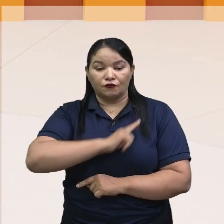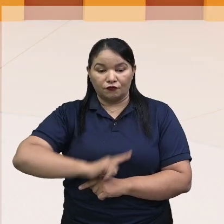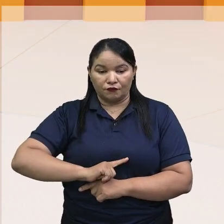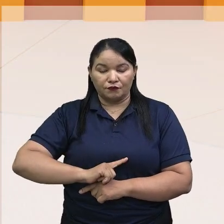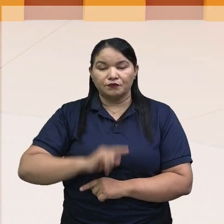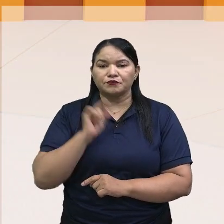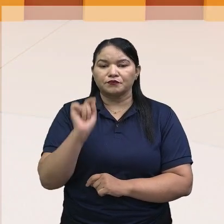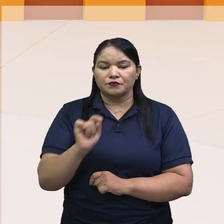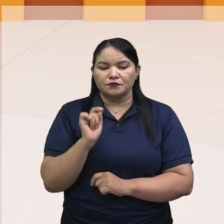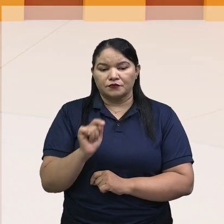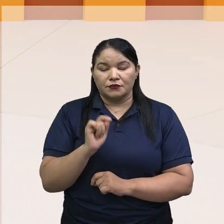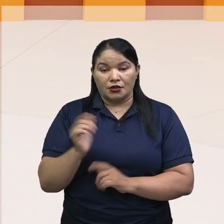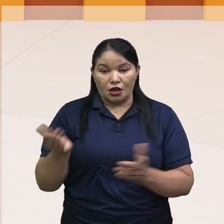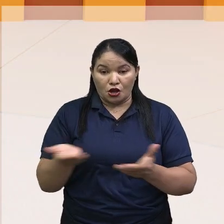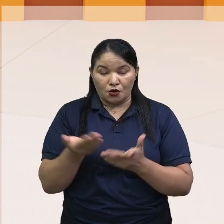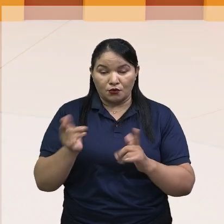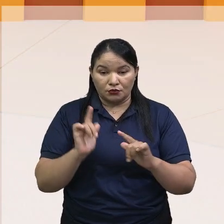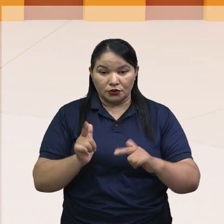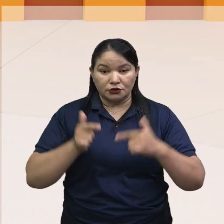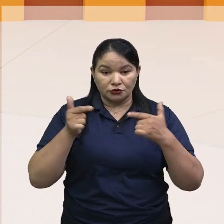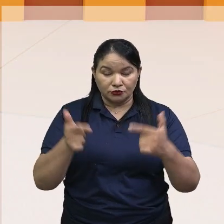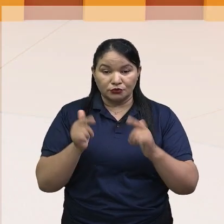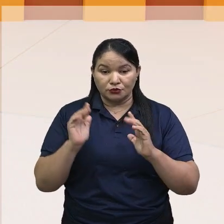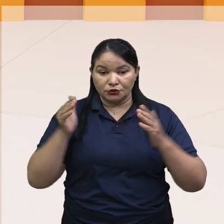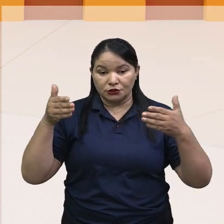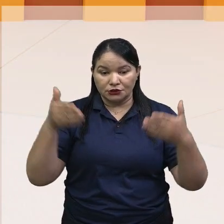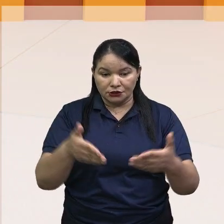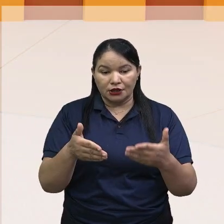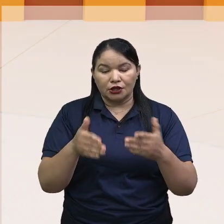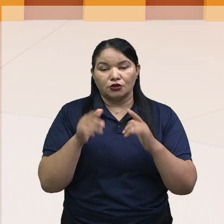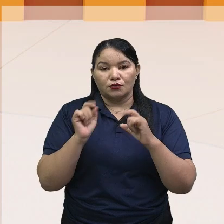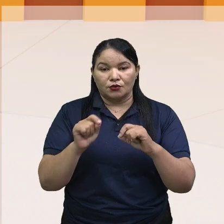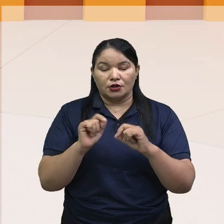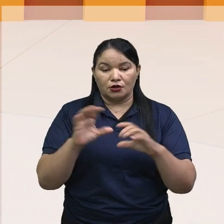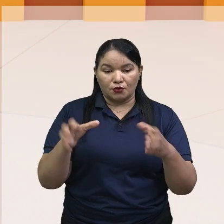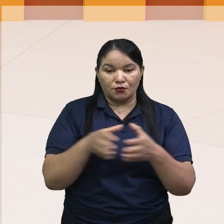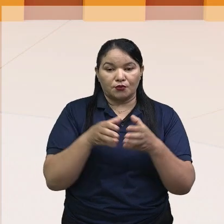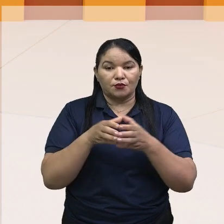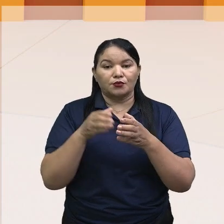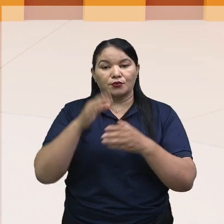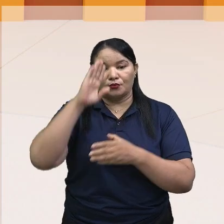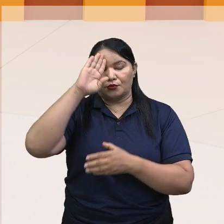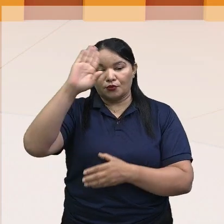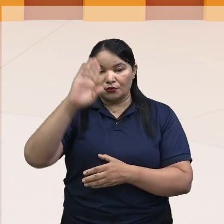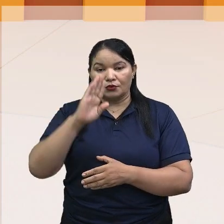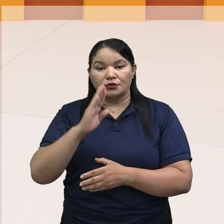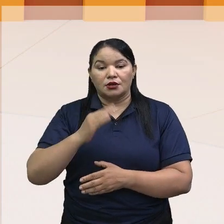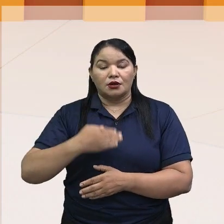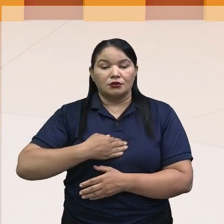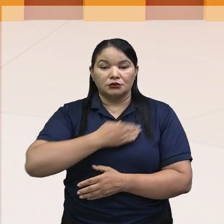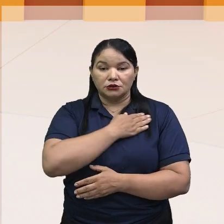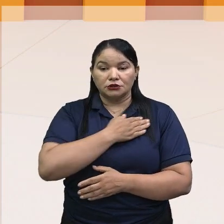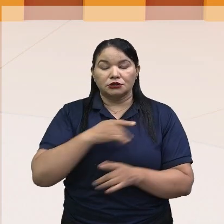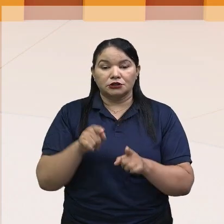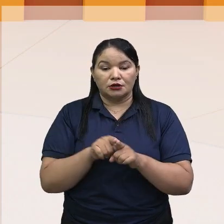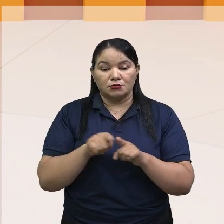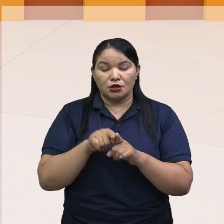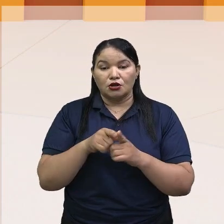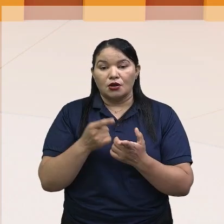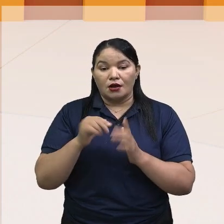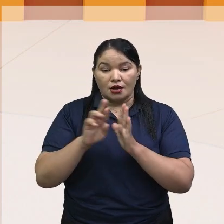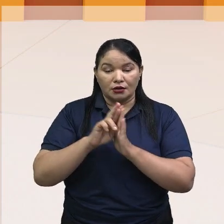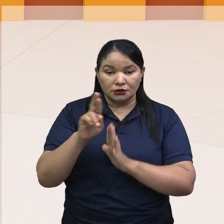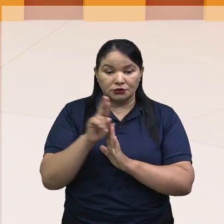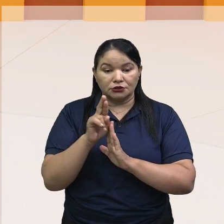governadores, eles vão atuar diretamente com esses coronéis, né, com os cabos eleitorais, para que